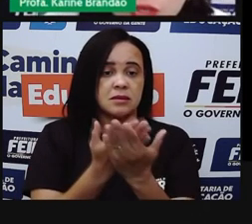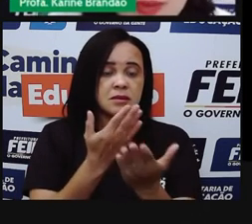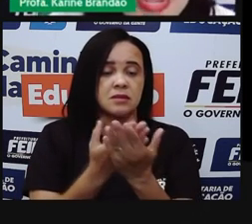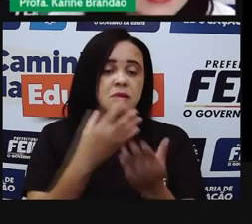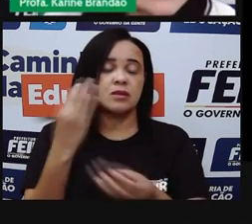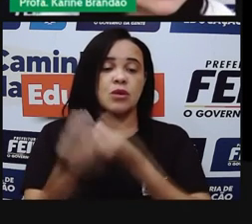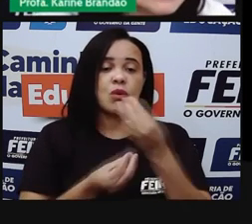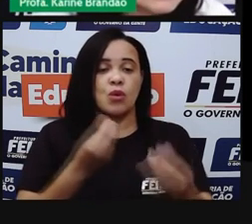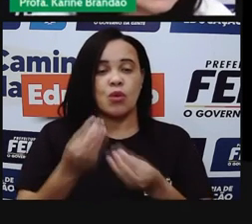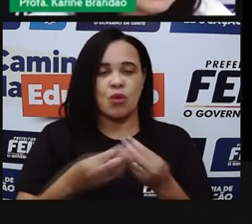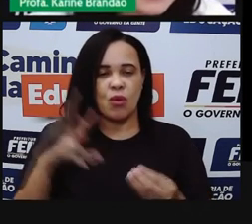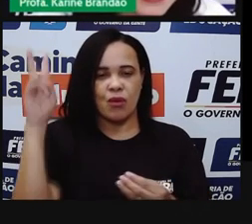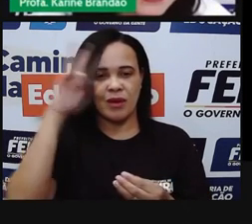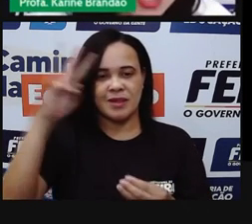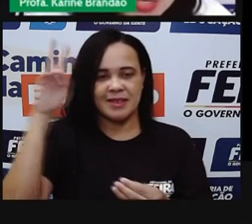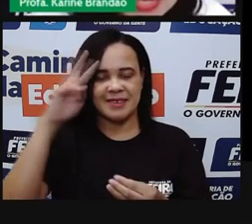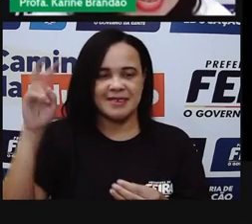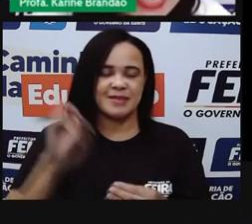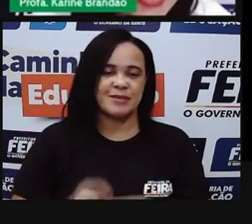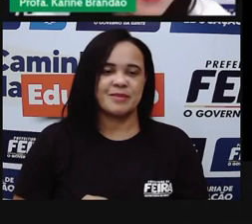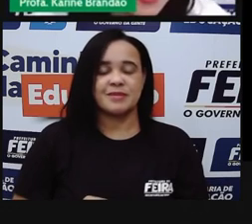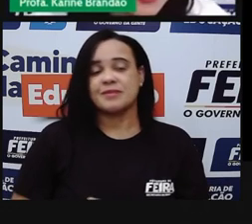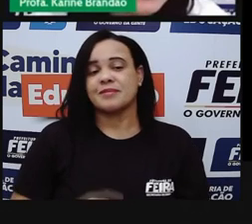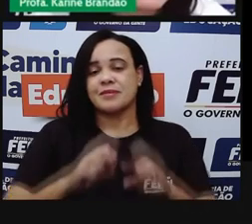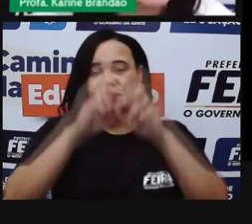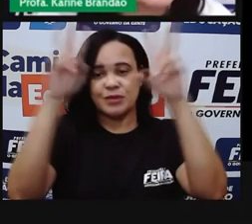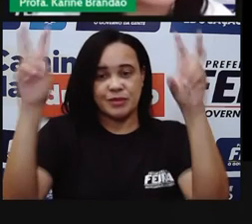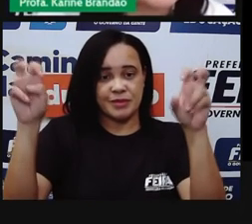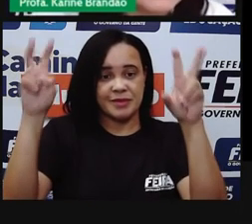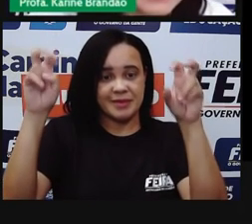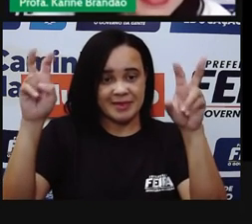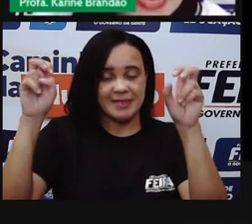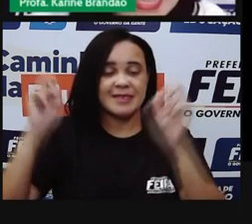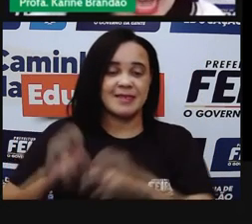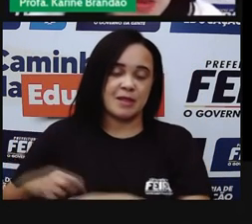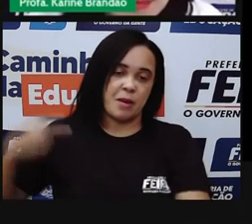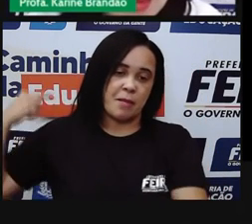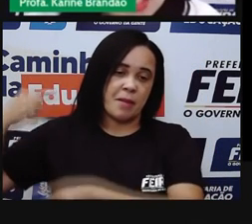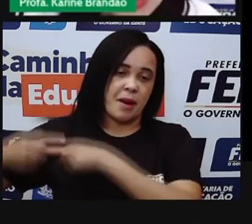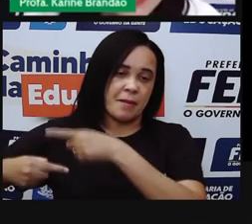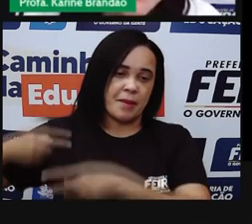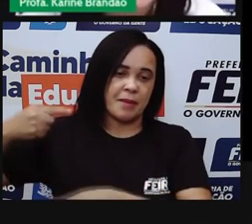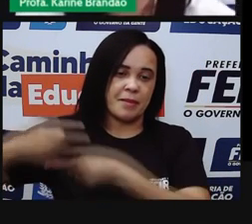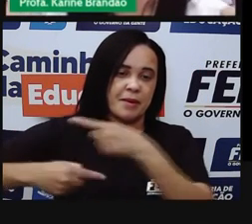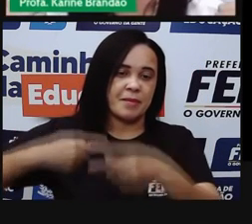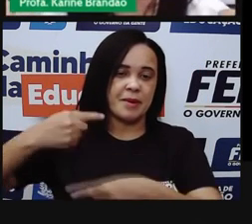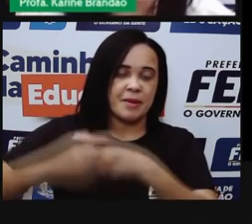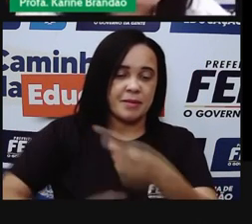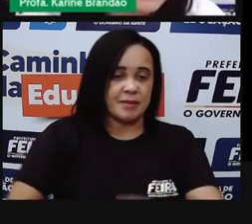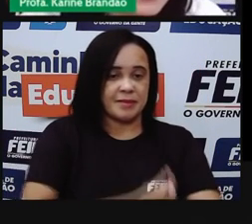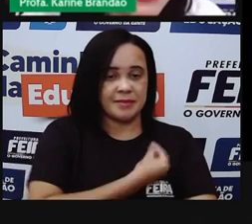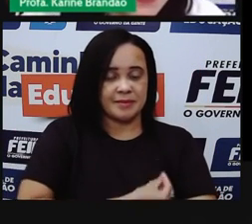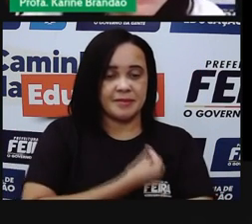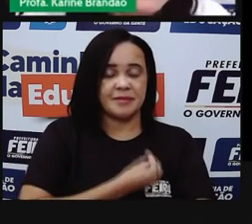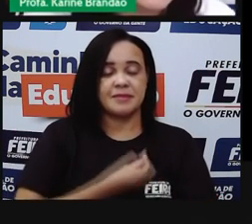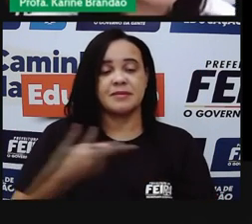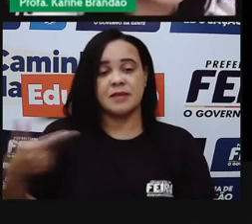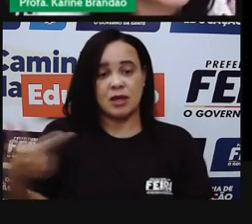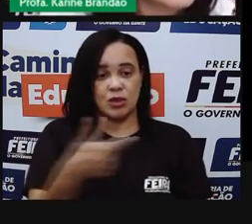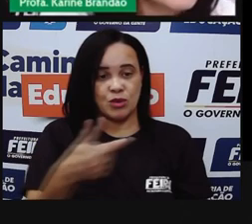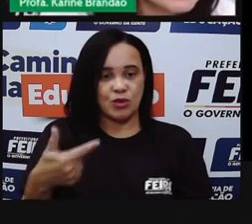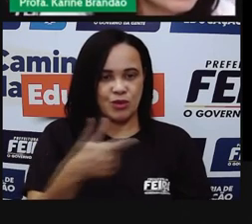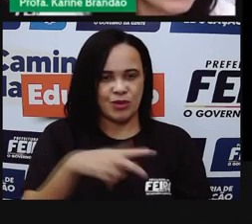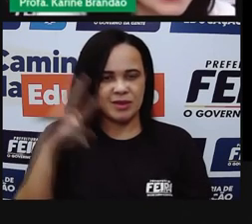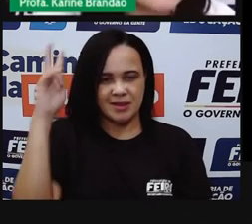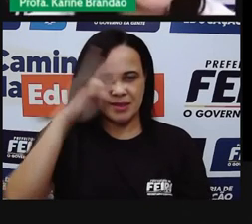nosso assunto sobre heranças, né, as nossas heranças biológicas, a gente viu que nessa aula, parte 2, a reprodução, que